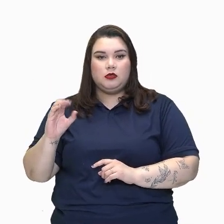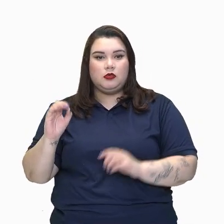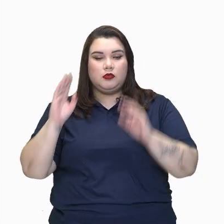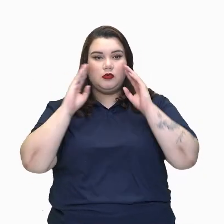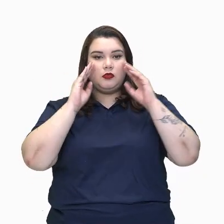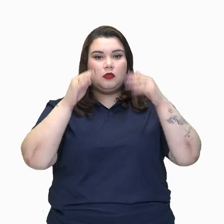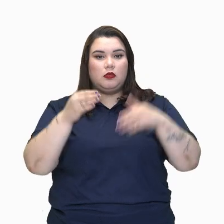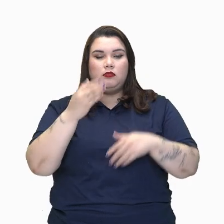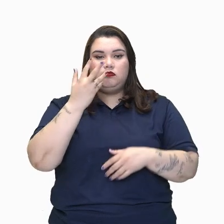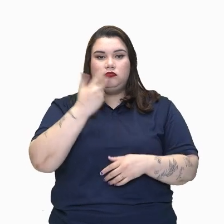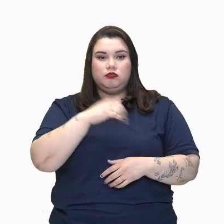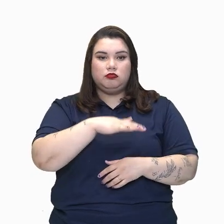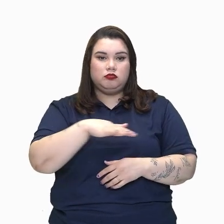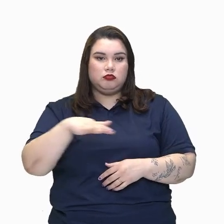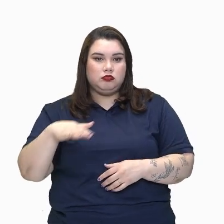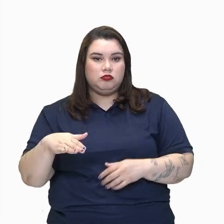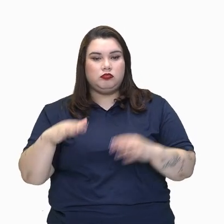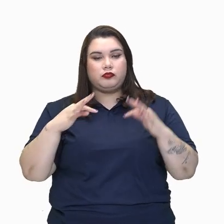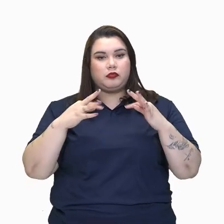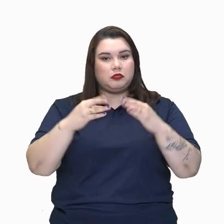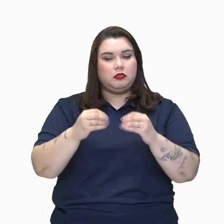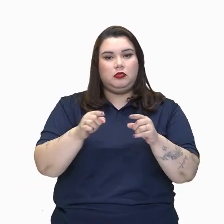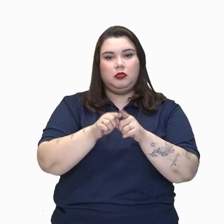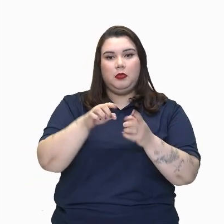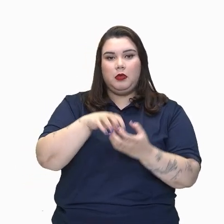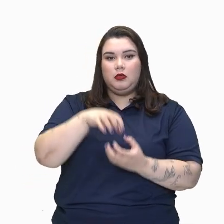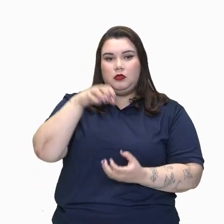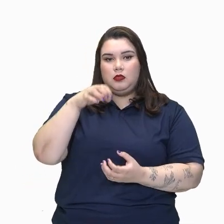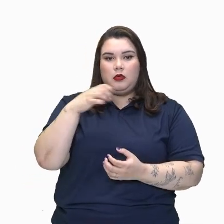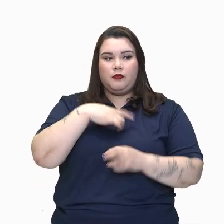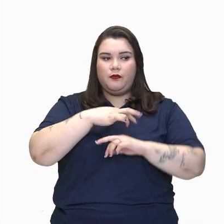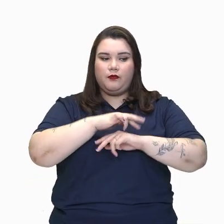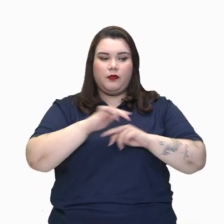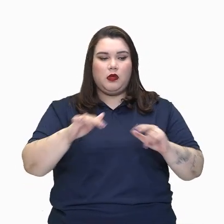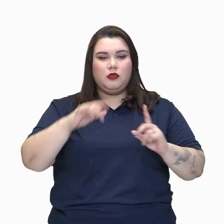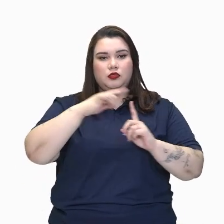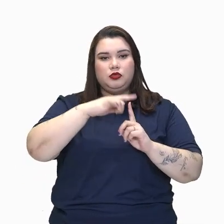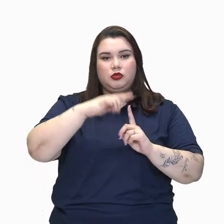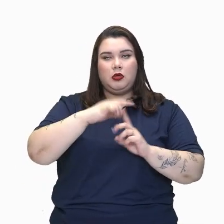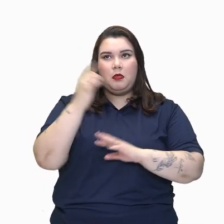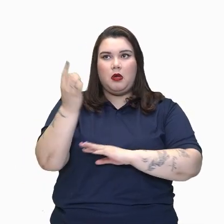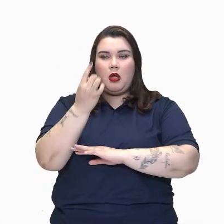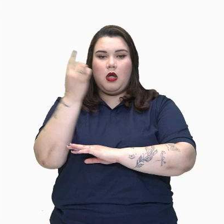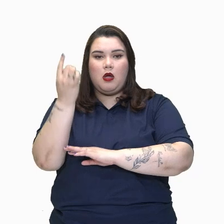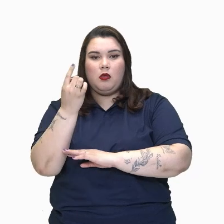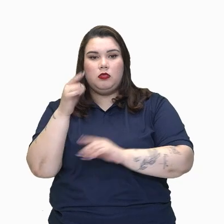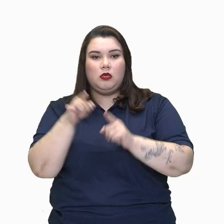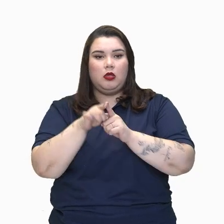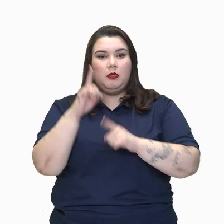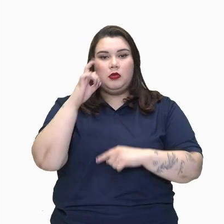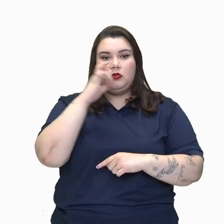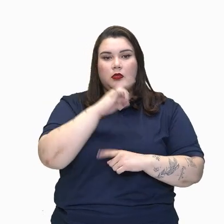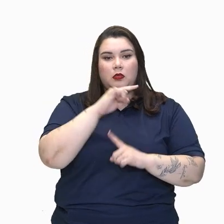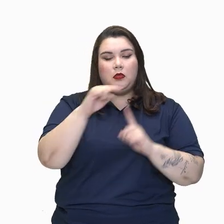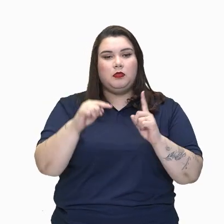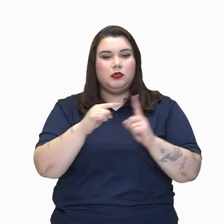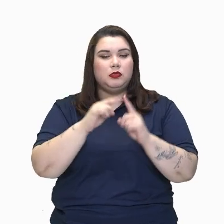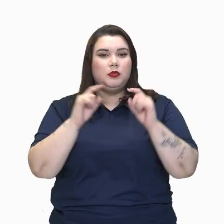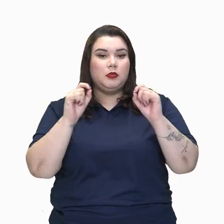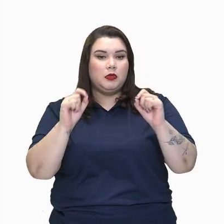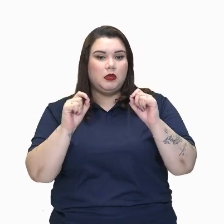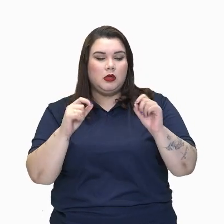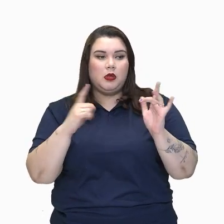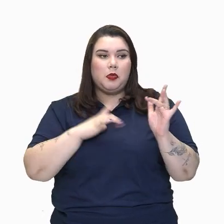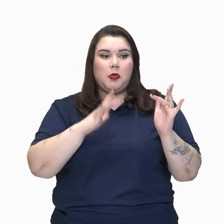em geral. Inclui percursos em diferentes níveis de altura e dificuldade, tá? Com a finalidade